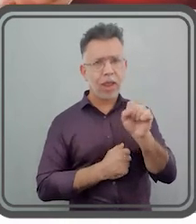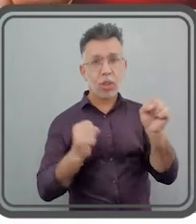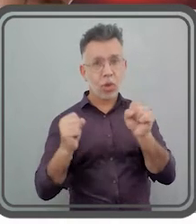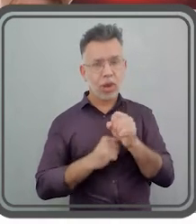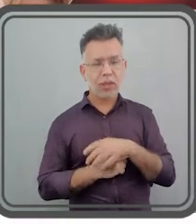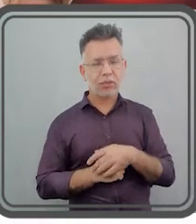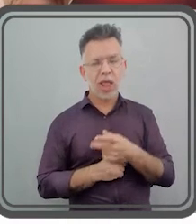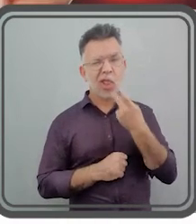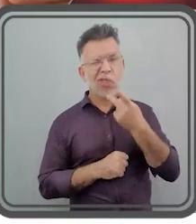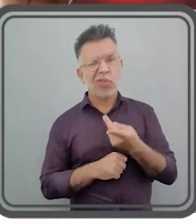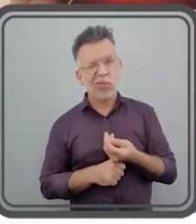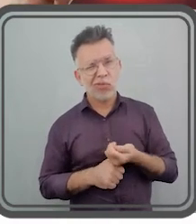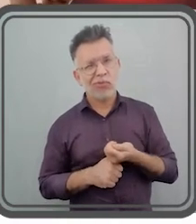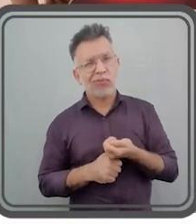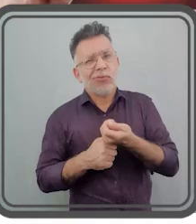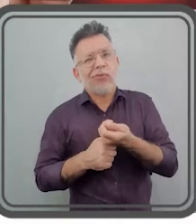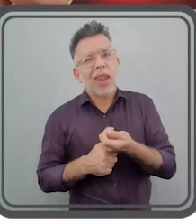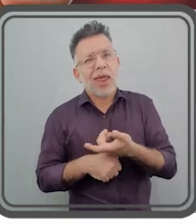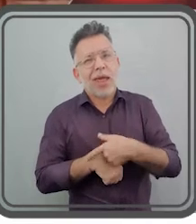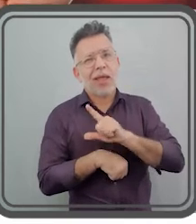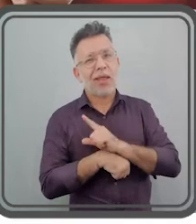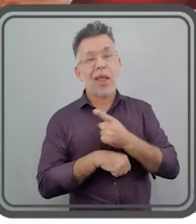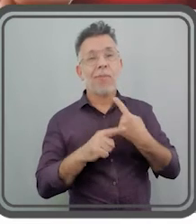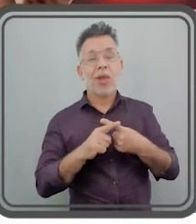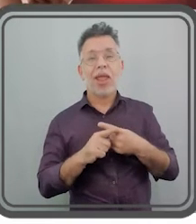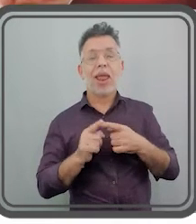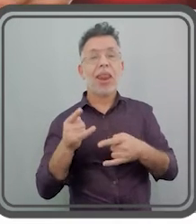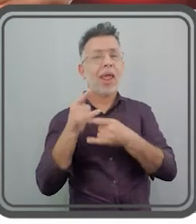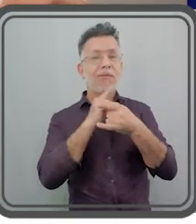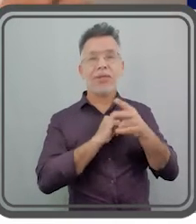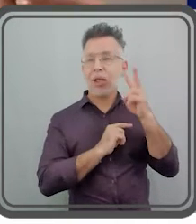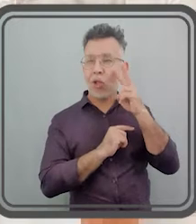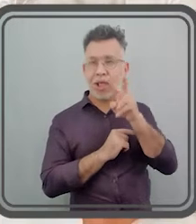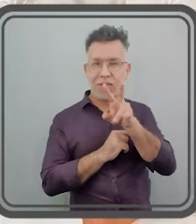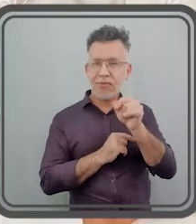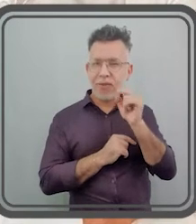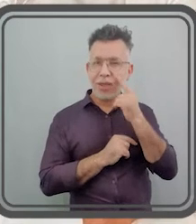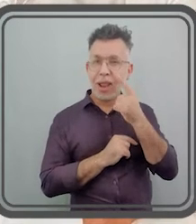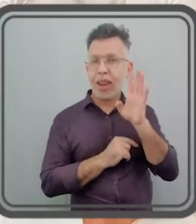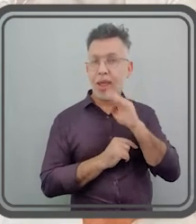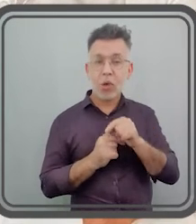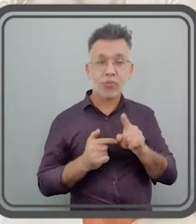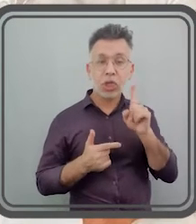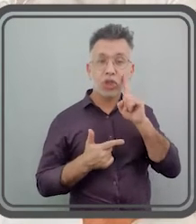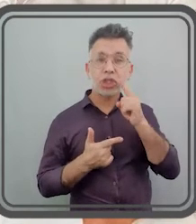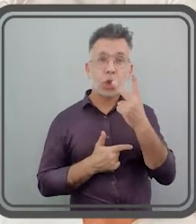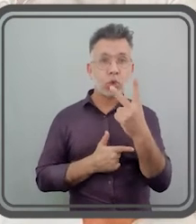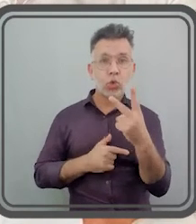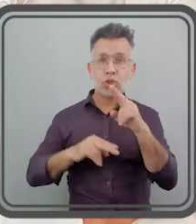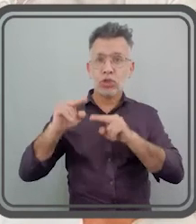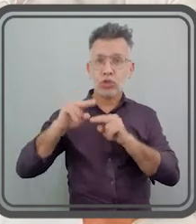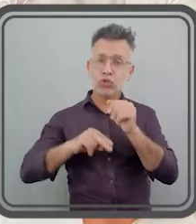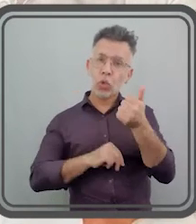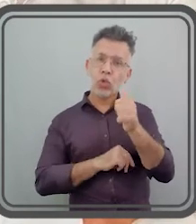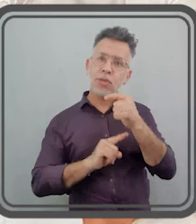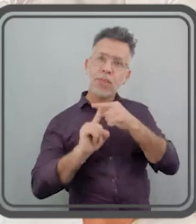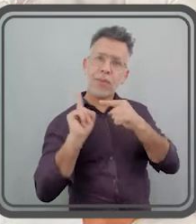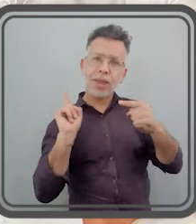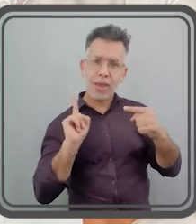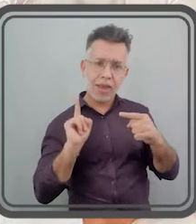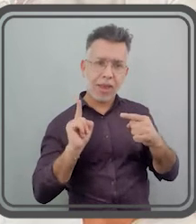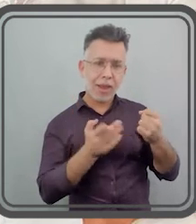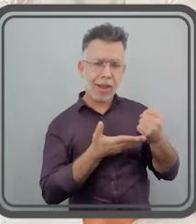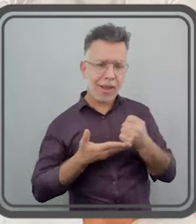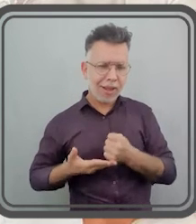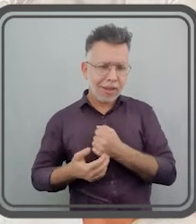adorar mas não vou dar muito spoiler porque na Live segunda-feira vocês vão ver que legal que é e dia dois de junho 11:30 da manhã